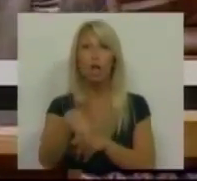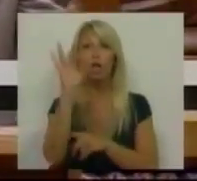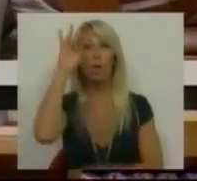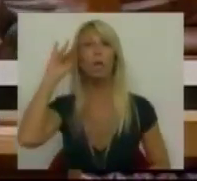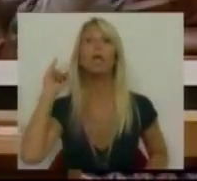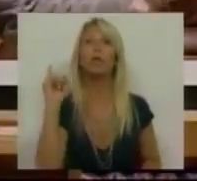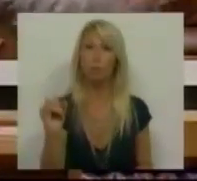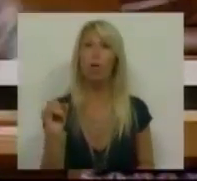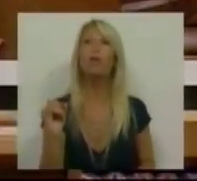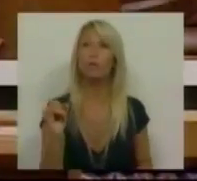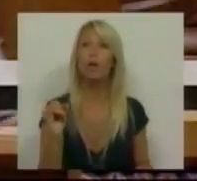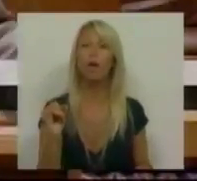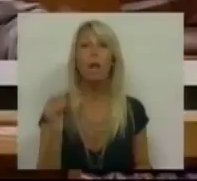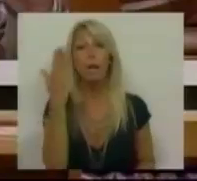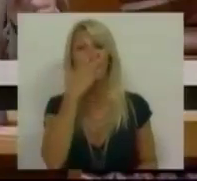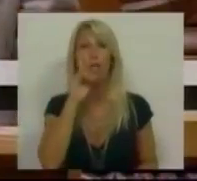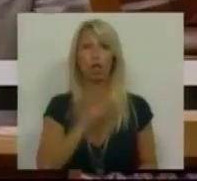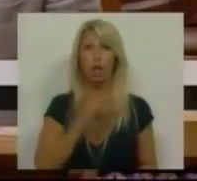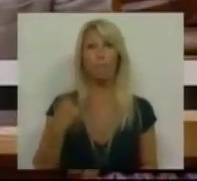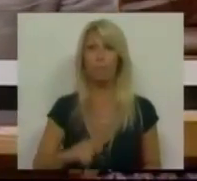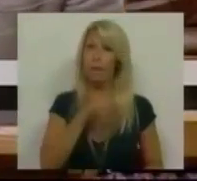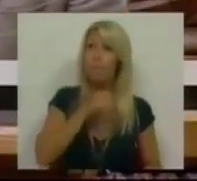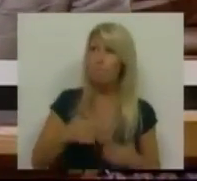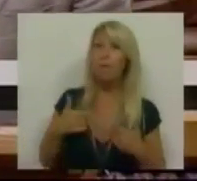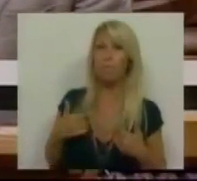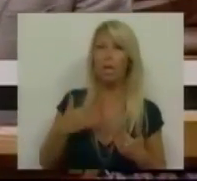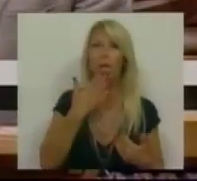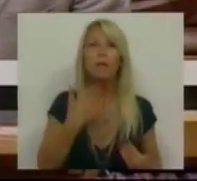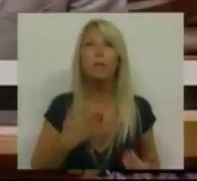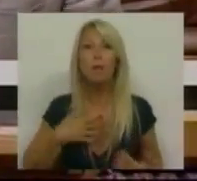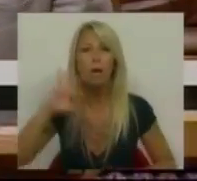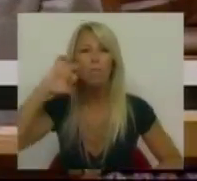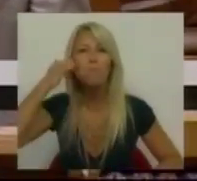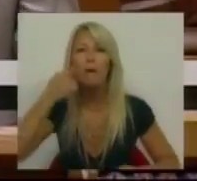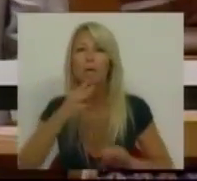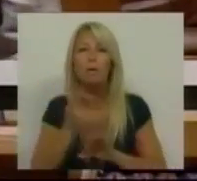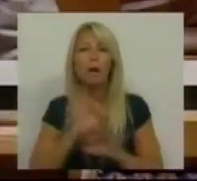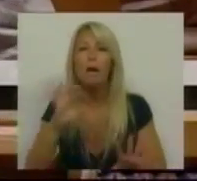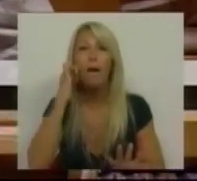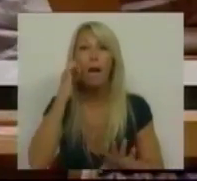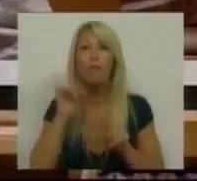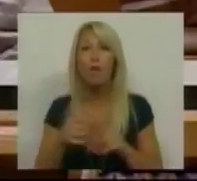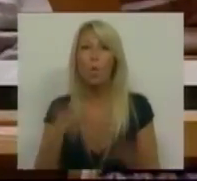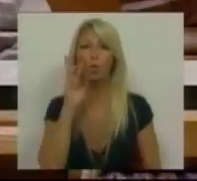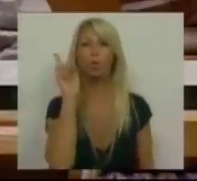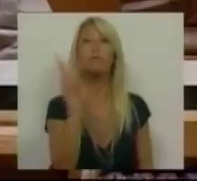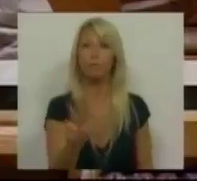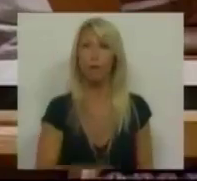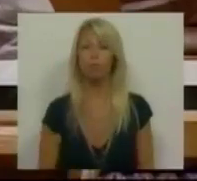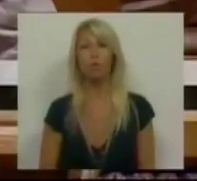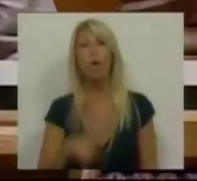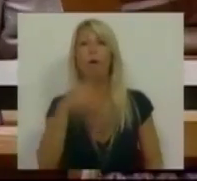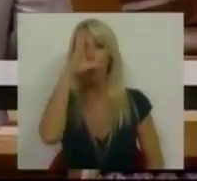que nos dão corpo, se a Sra. Presidente me permitir, a uma das enormidades que nós assistimos no dia de hoje. O Governo atacou 3 vezes